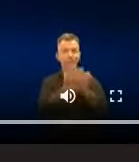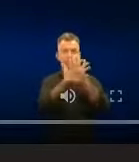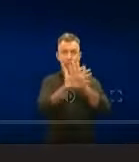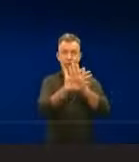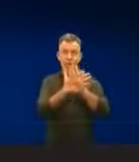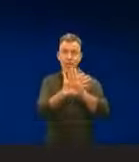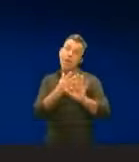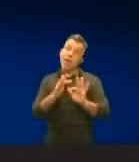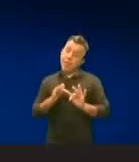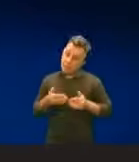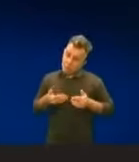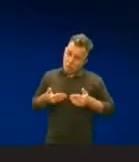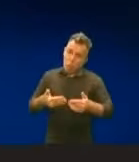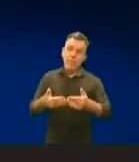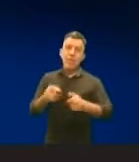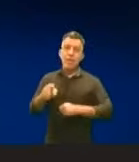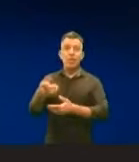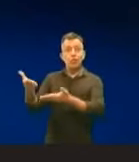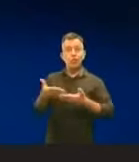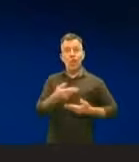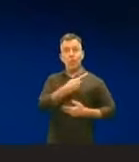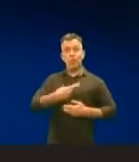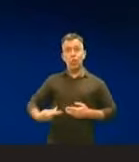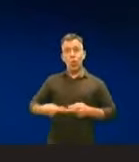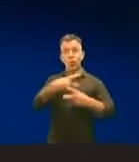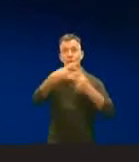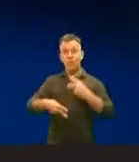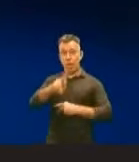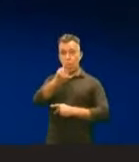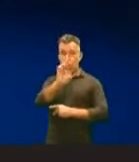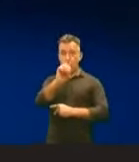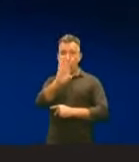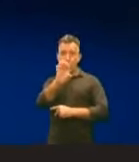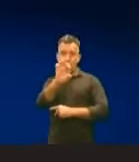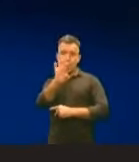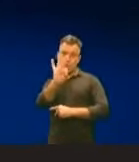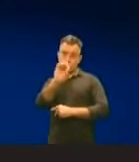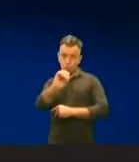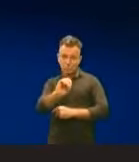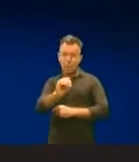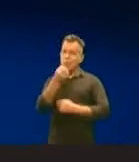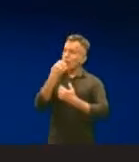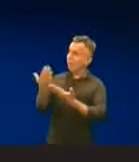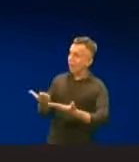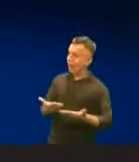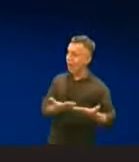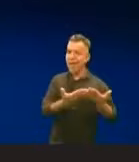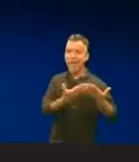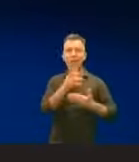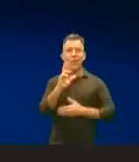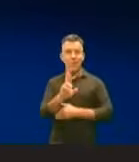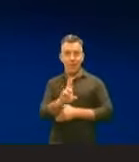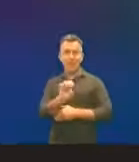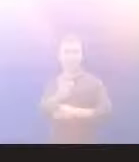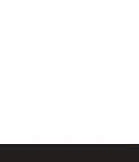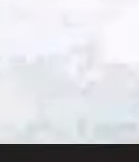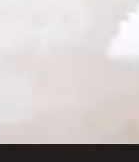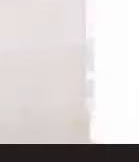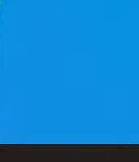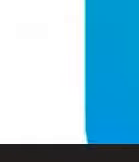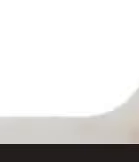E pergunta, para as manda aí que palavras eu de mando aqui para abertura, eu eles, chamo o tá? CEO da Via, Roberto Fuscherberger. Tudo bem, Roberto? Seja muito